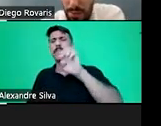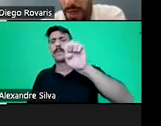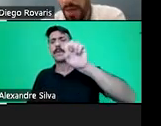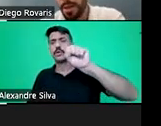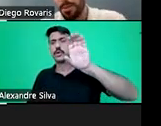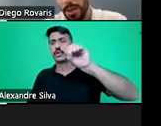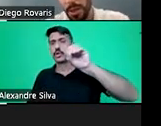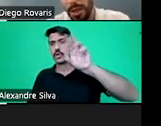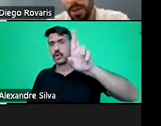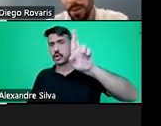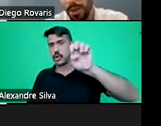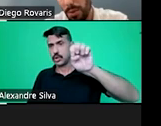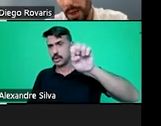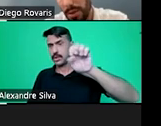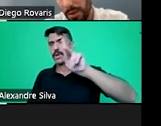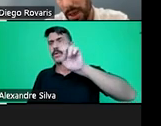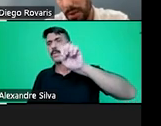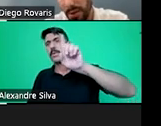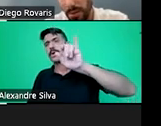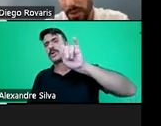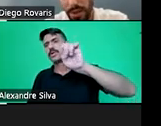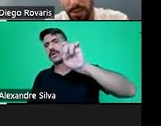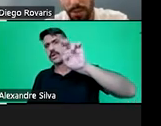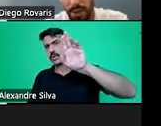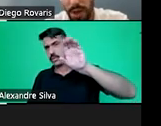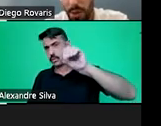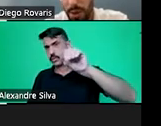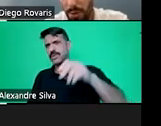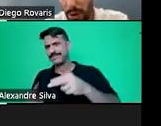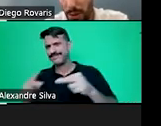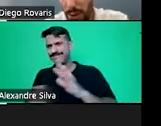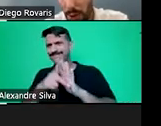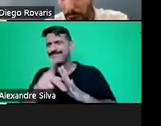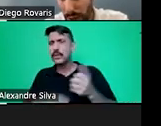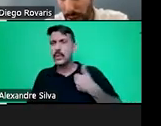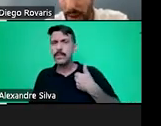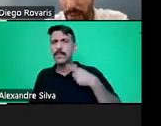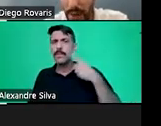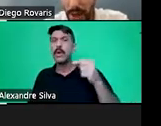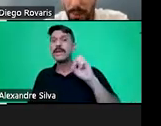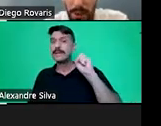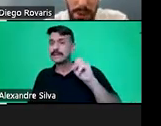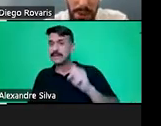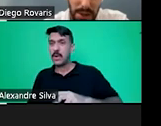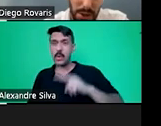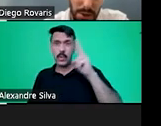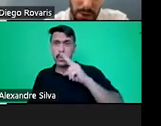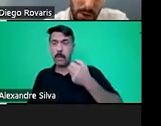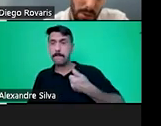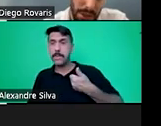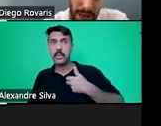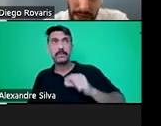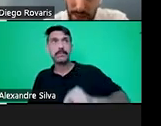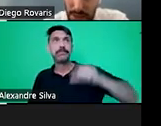em amostras europeias, ele prediz rendimento educacional dessa forma. Então, quanto maior o score, maior a probabilidade